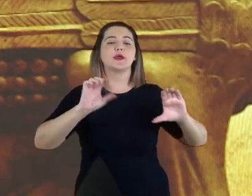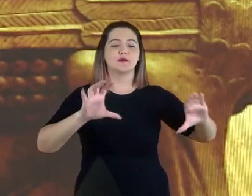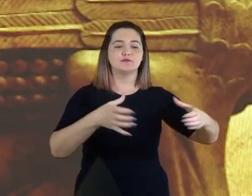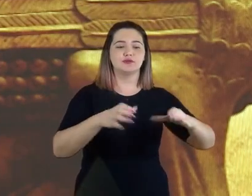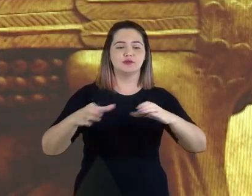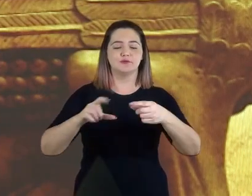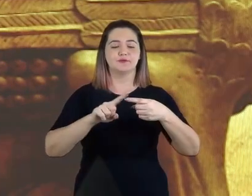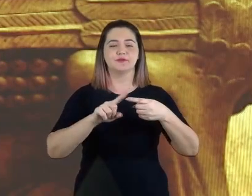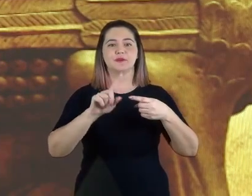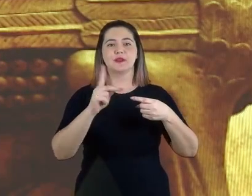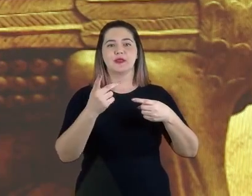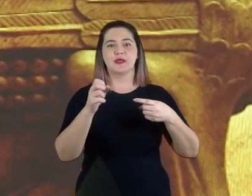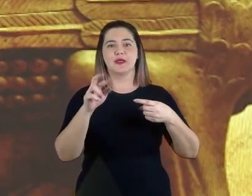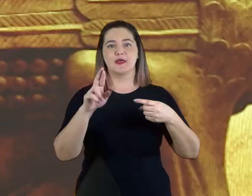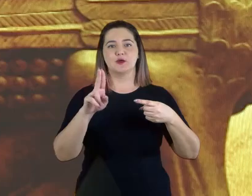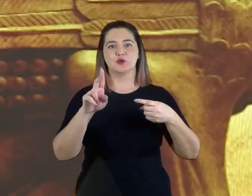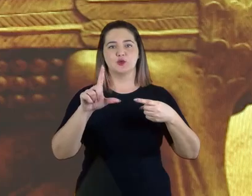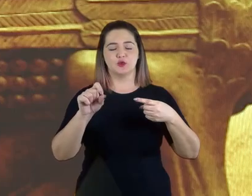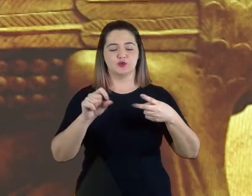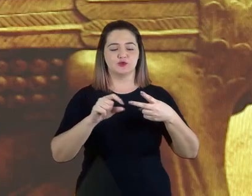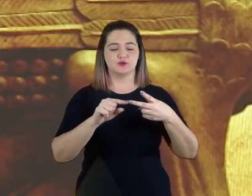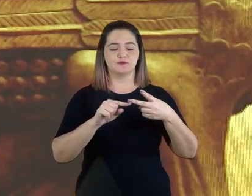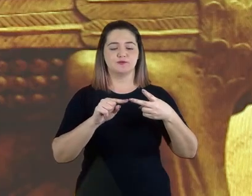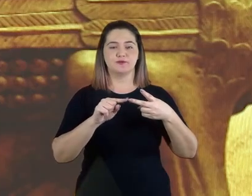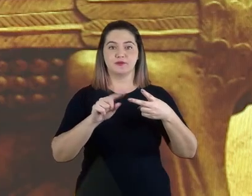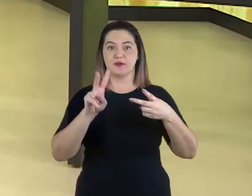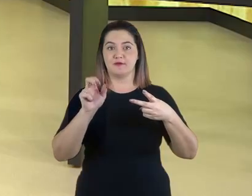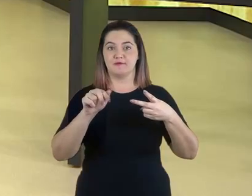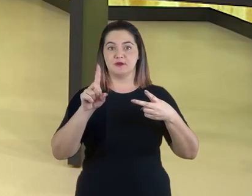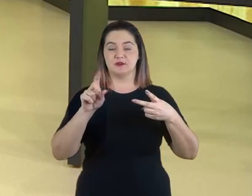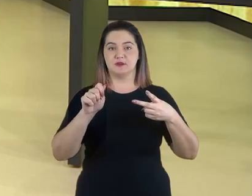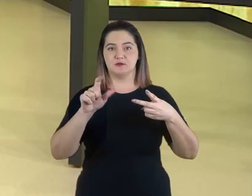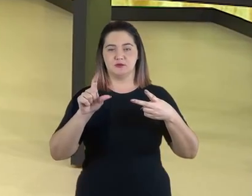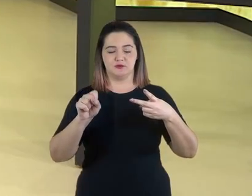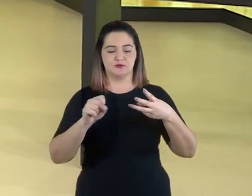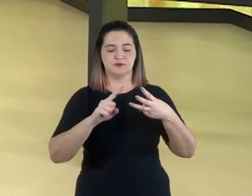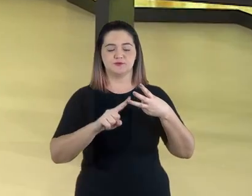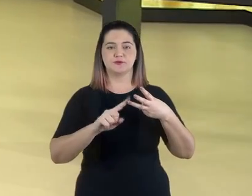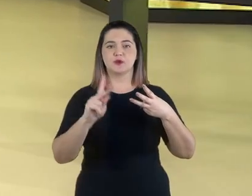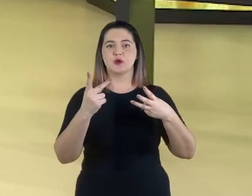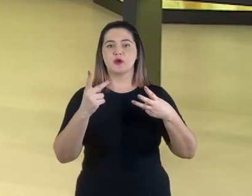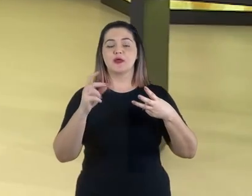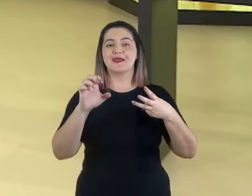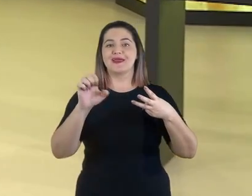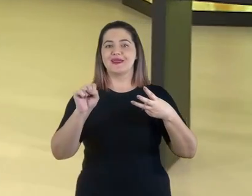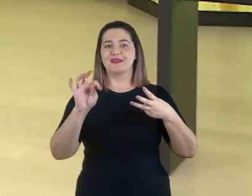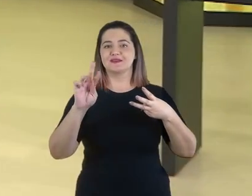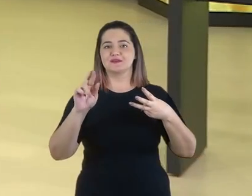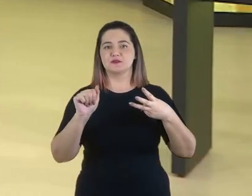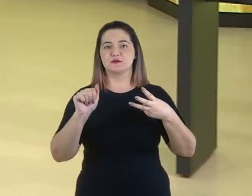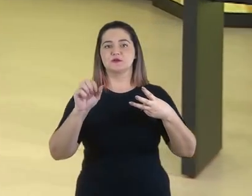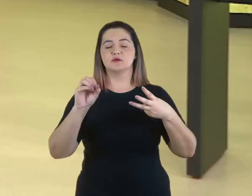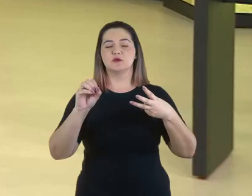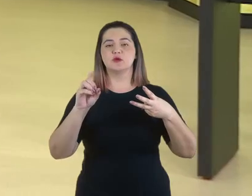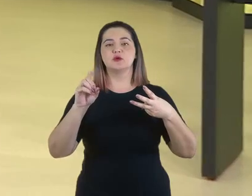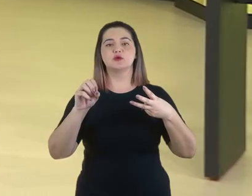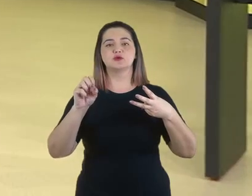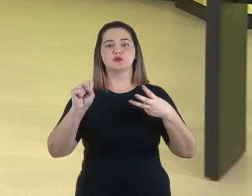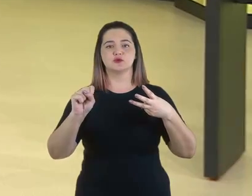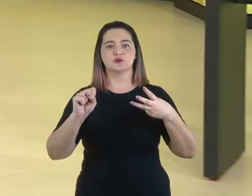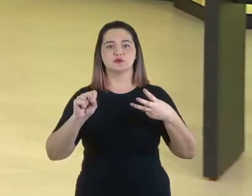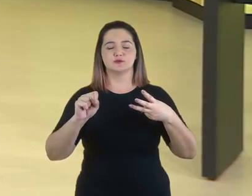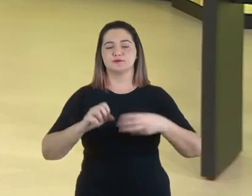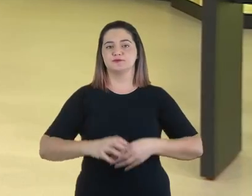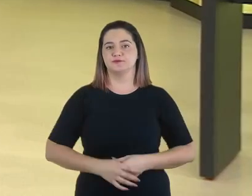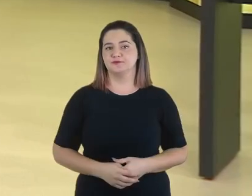Érulos, os Vândalos e os Ostrogodos. A profecia disse mais. Ela falou que esse chifre